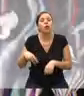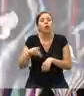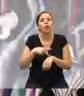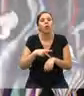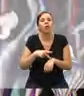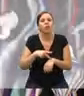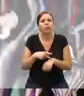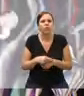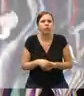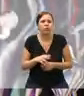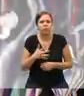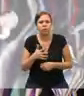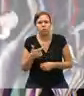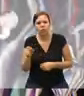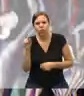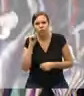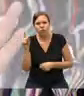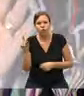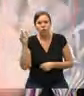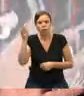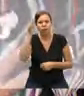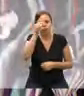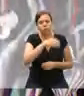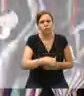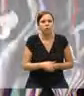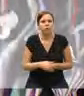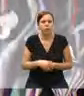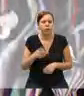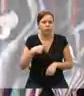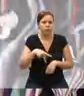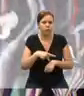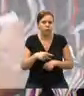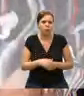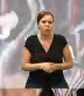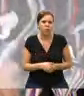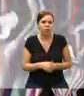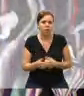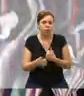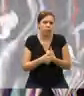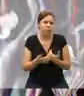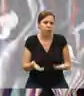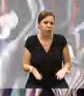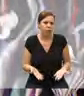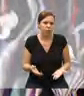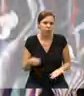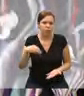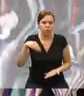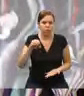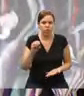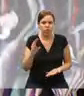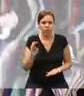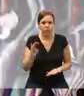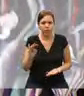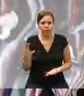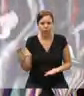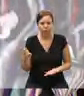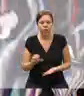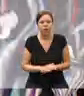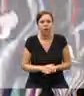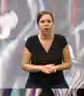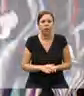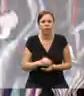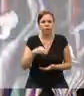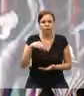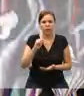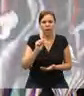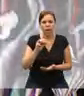países? Caravana em média 10 dias nos países mais próximos, como Moçambique, Malawi. Lá em Madagascar o período